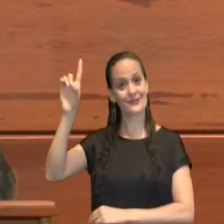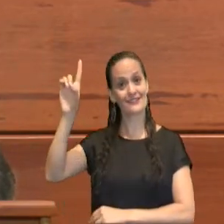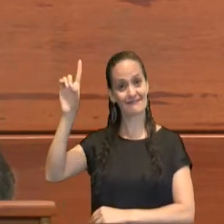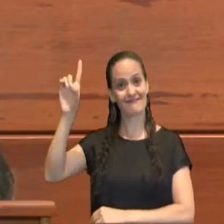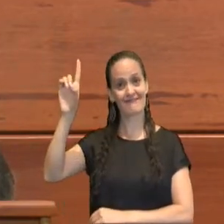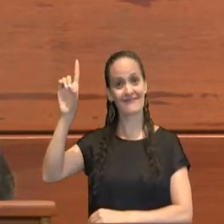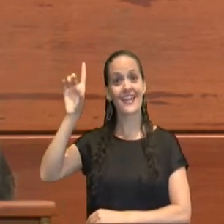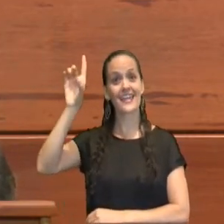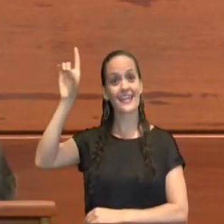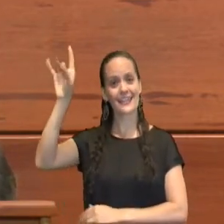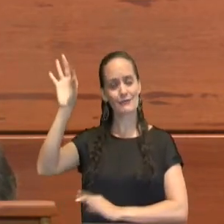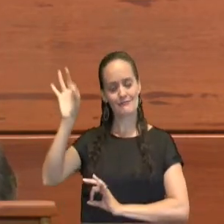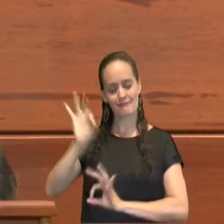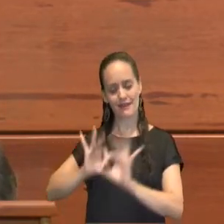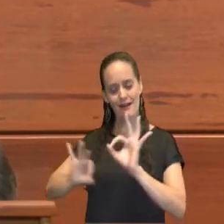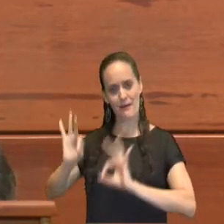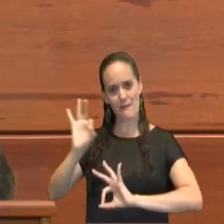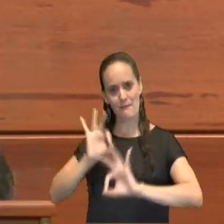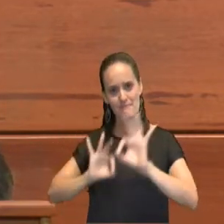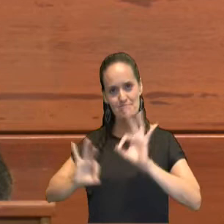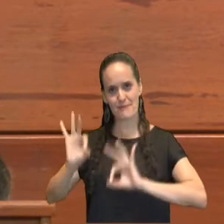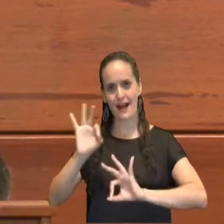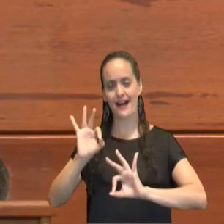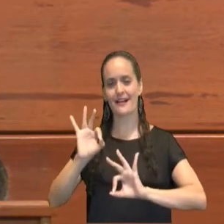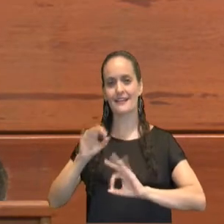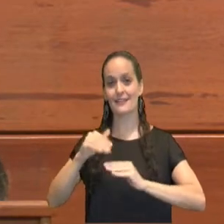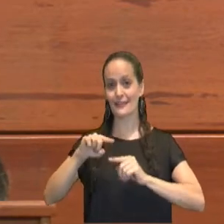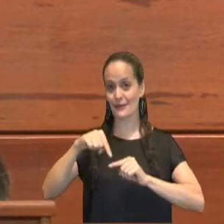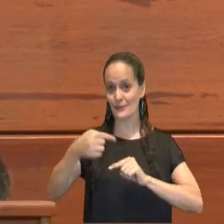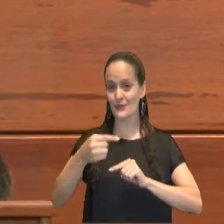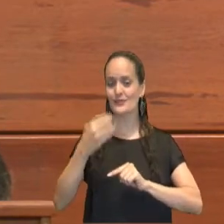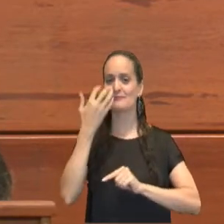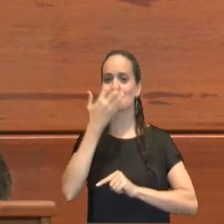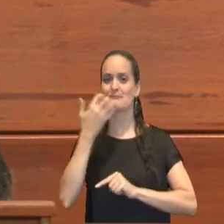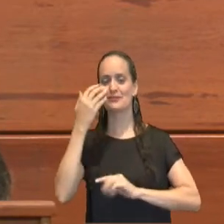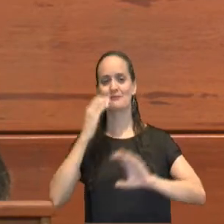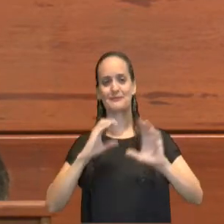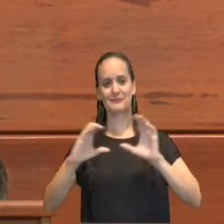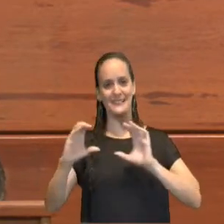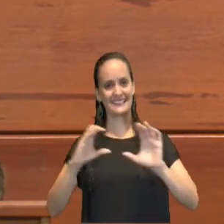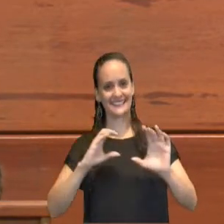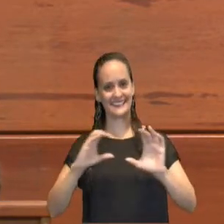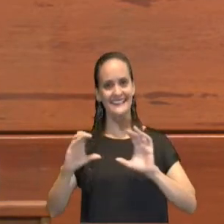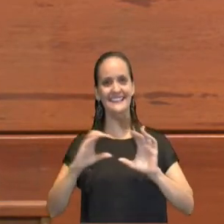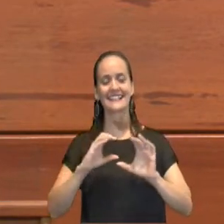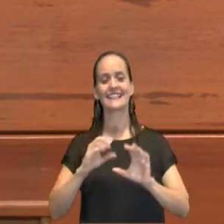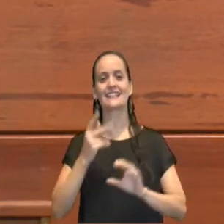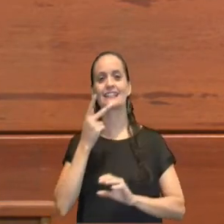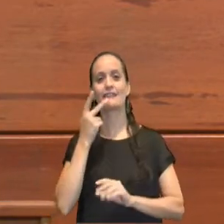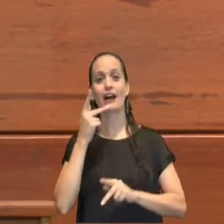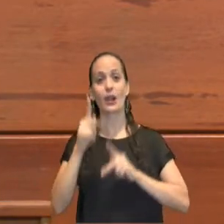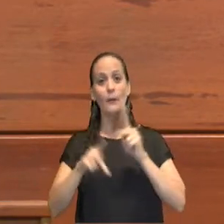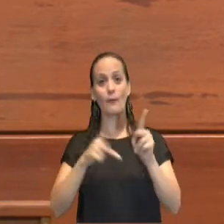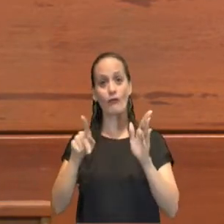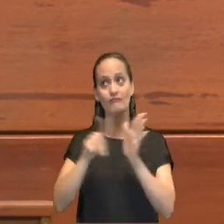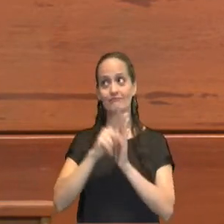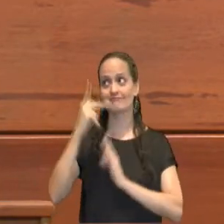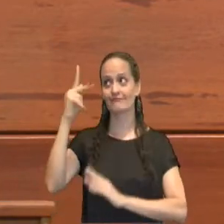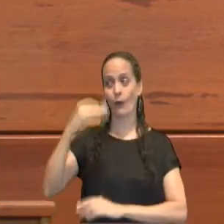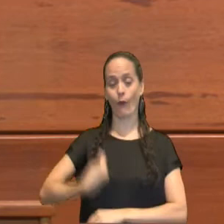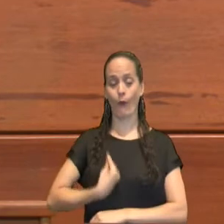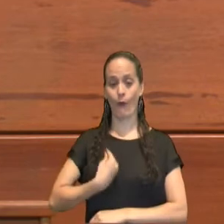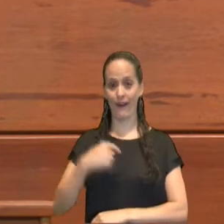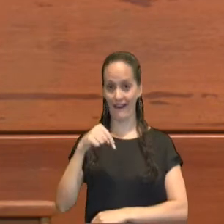nos prepara para o cântico que cantaremos logo em seguida. É teu povo aqui presente.